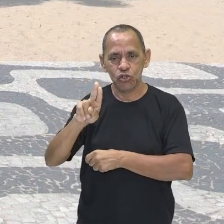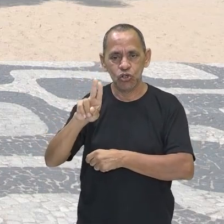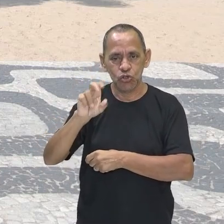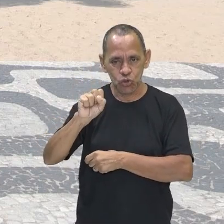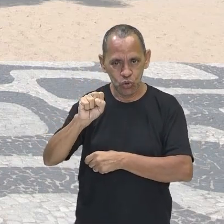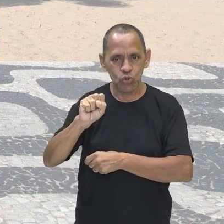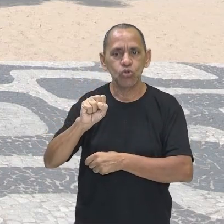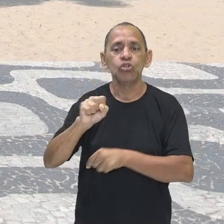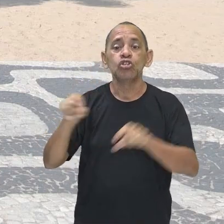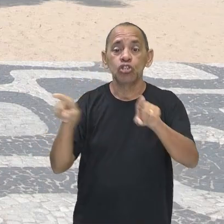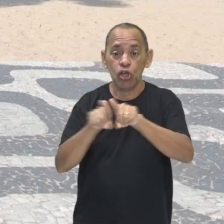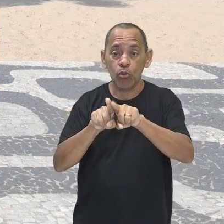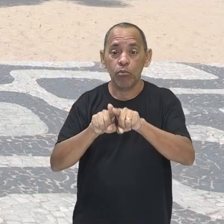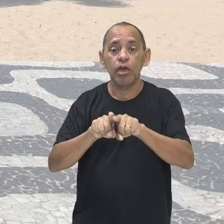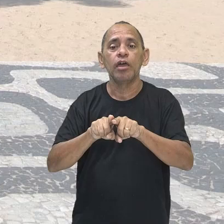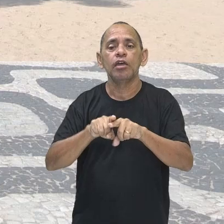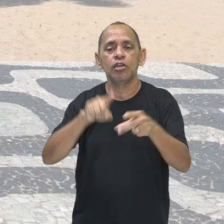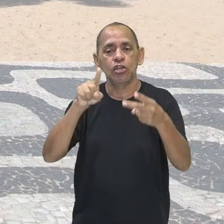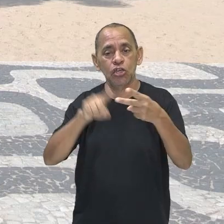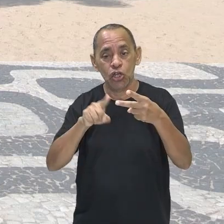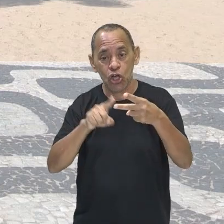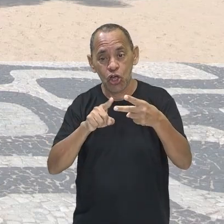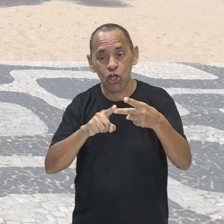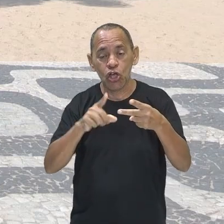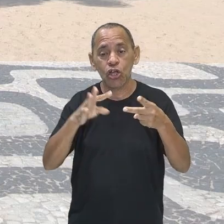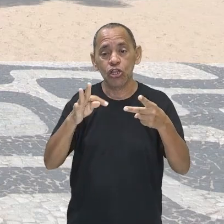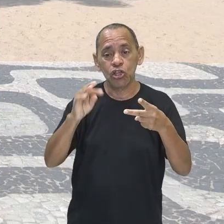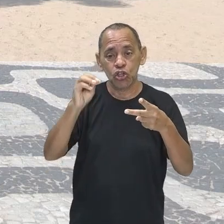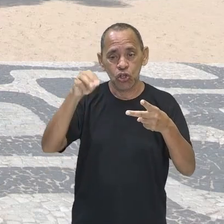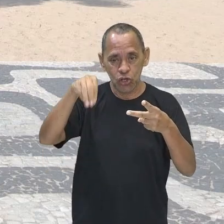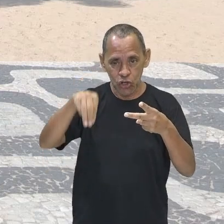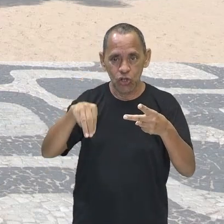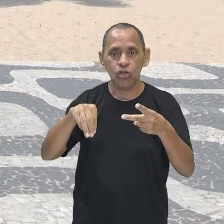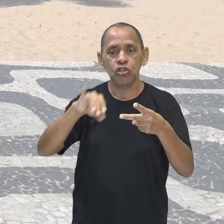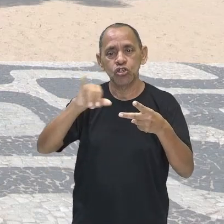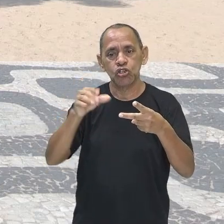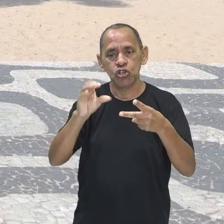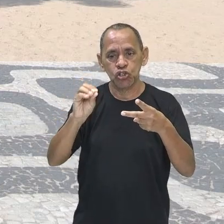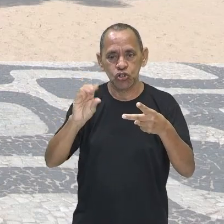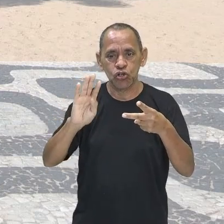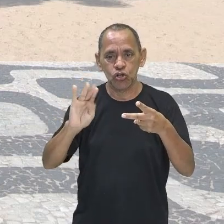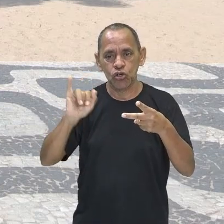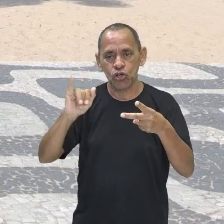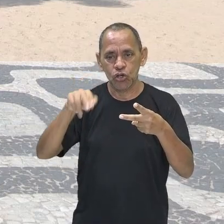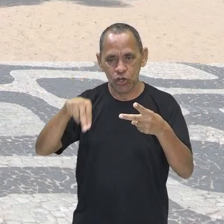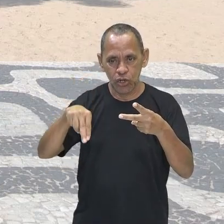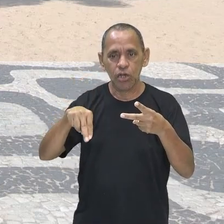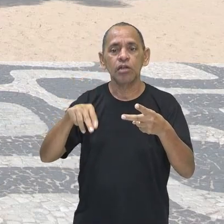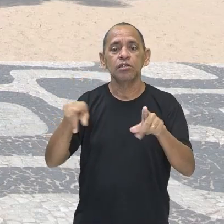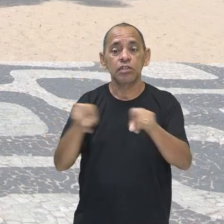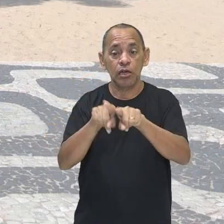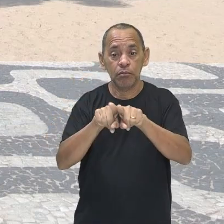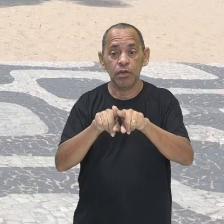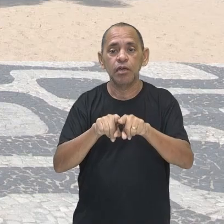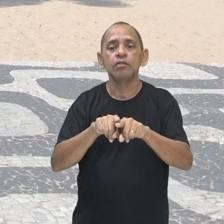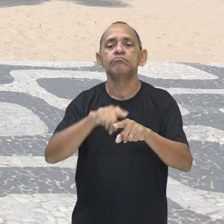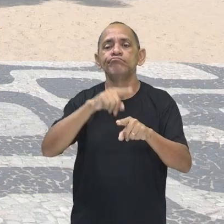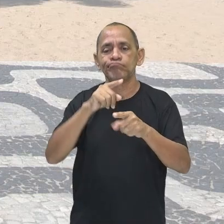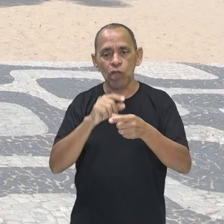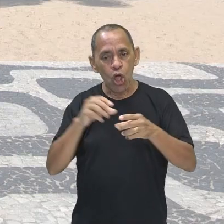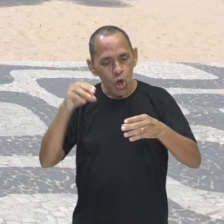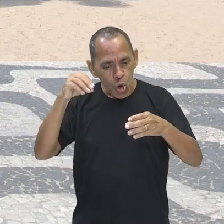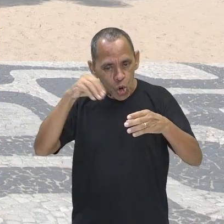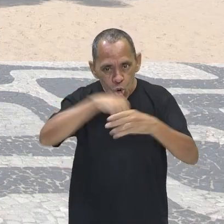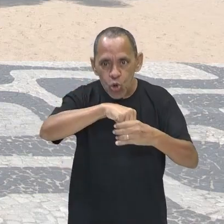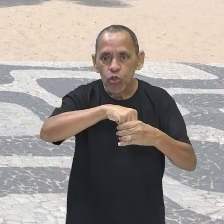Saudade foi considerada a primeira música desse movimento musical Bossa Nova, desse movimento musical